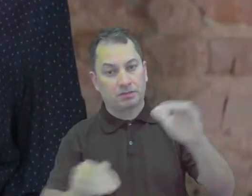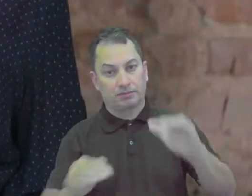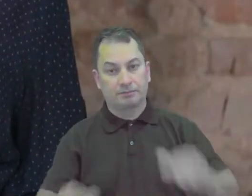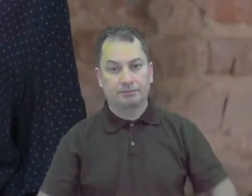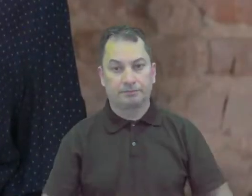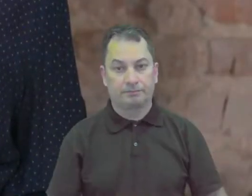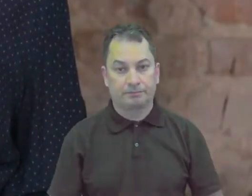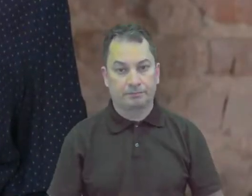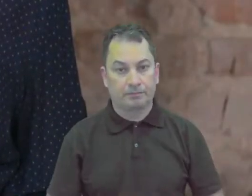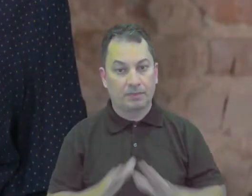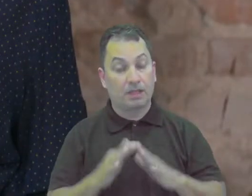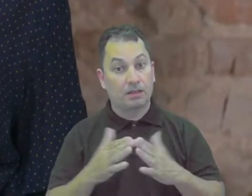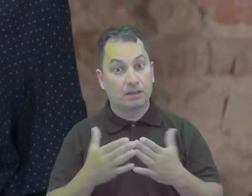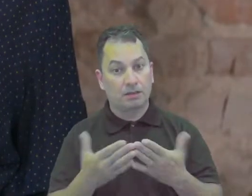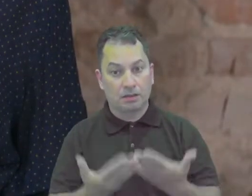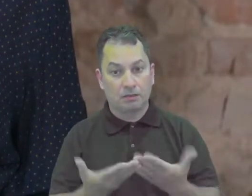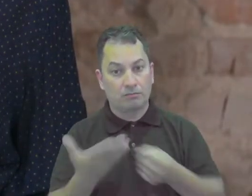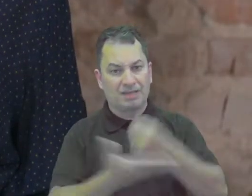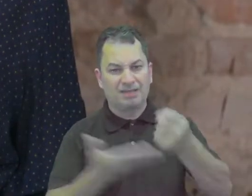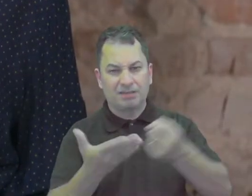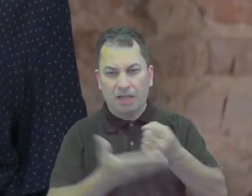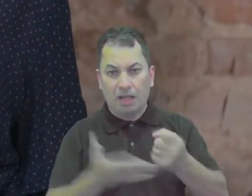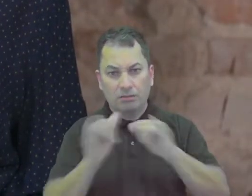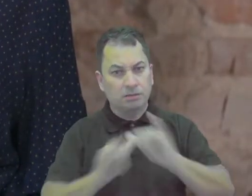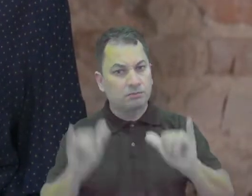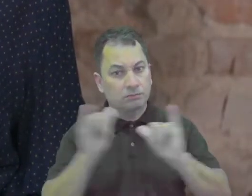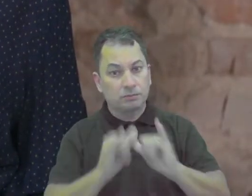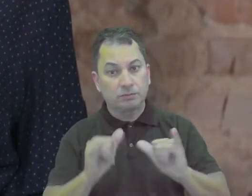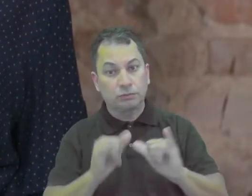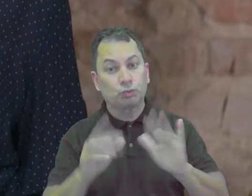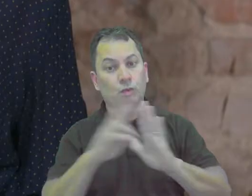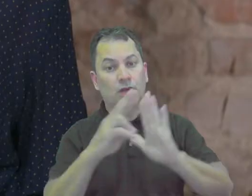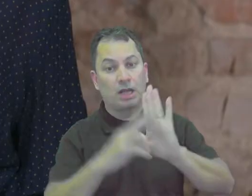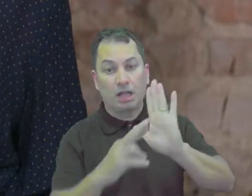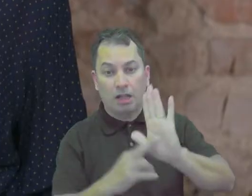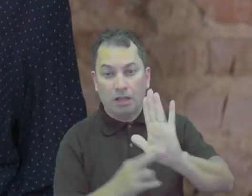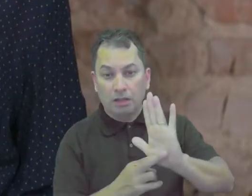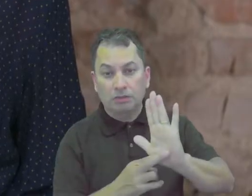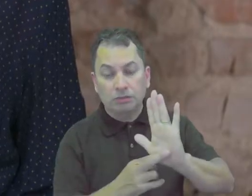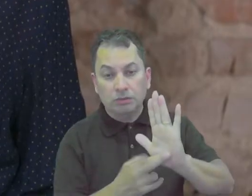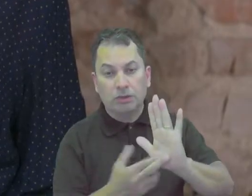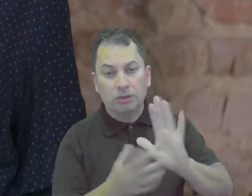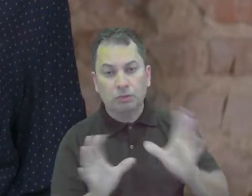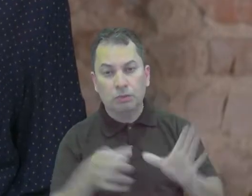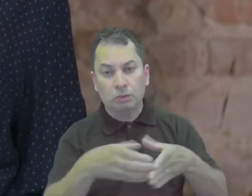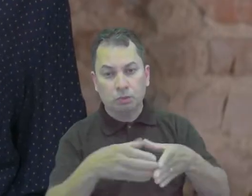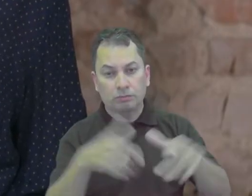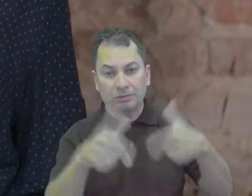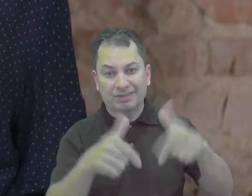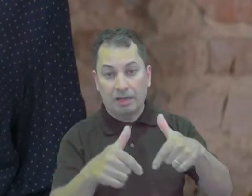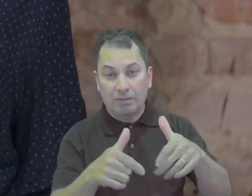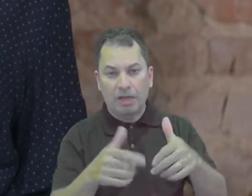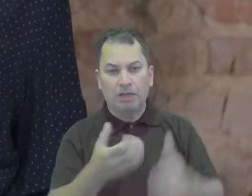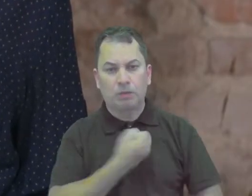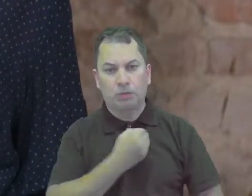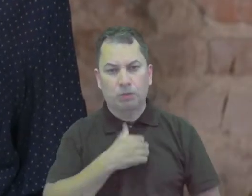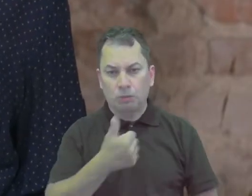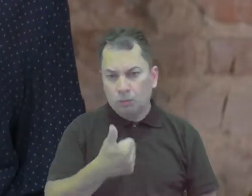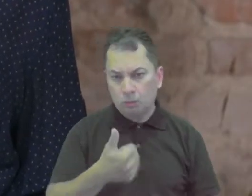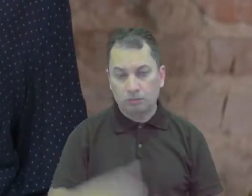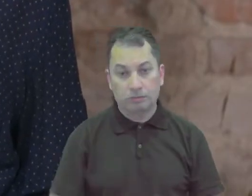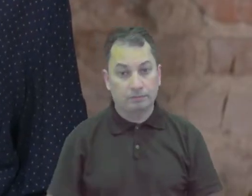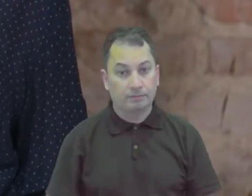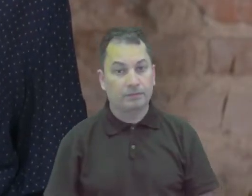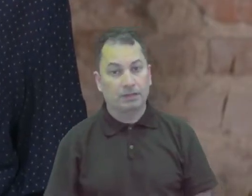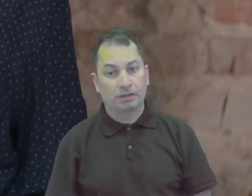Segundo os alertas do 6º relatório do IPCC, do Grupo de Trabalho 1, baseado na análise de